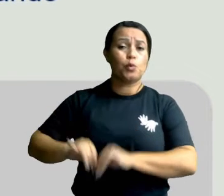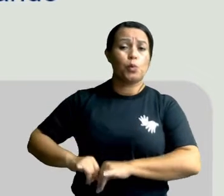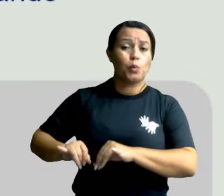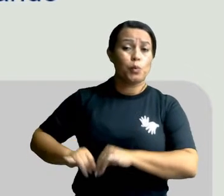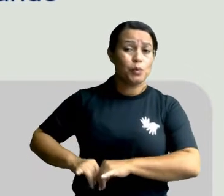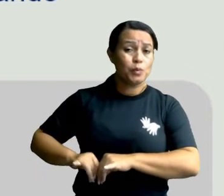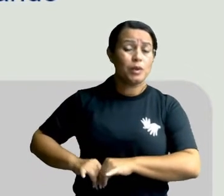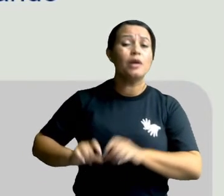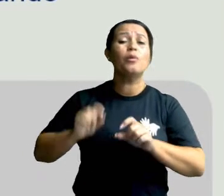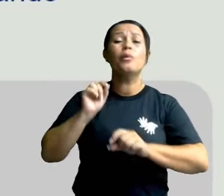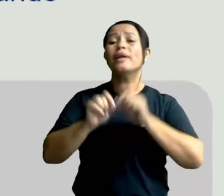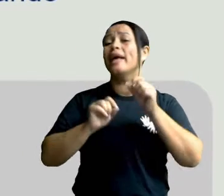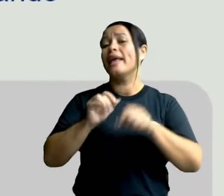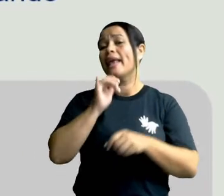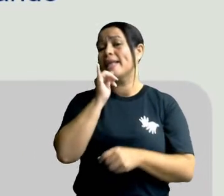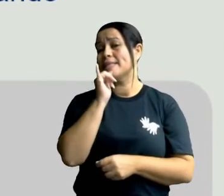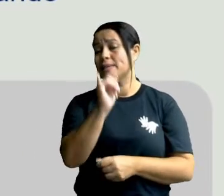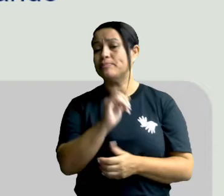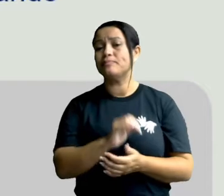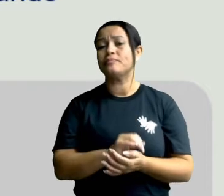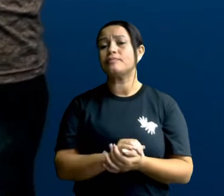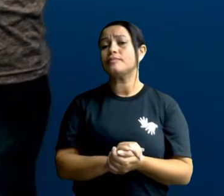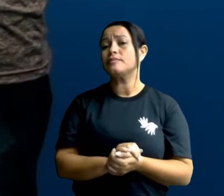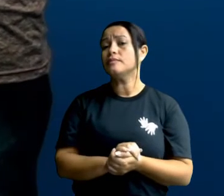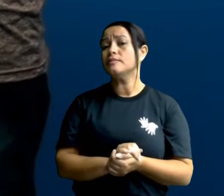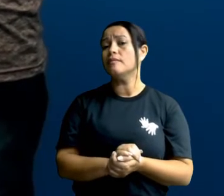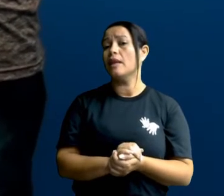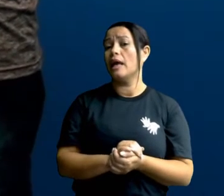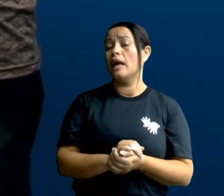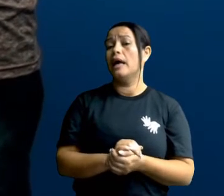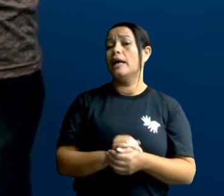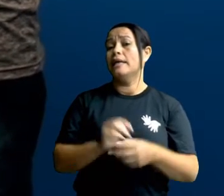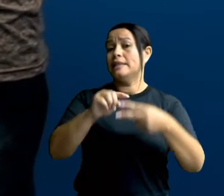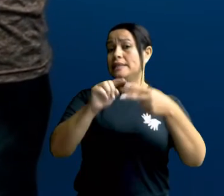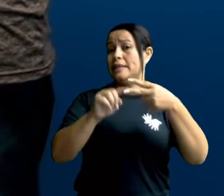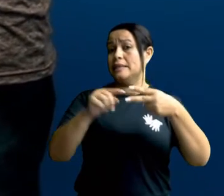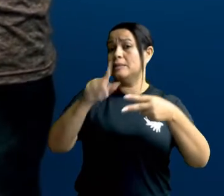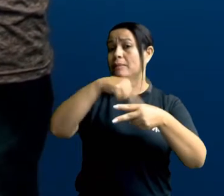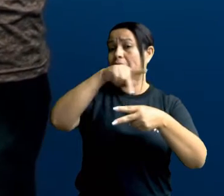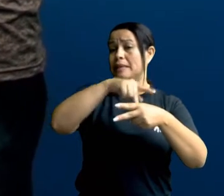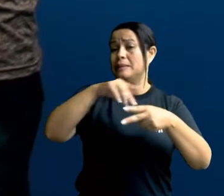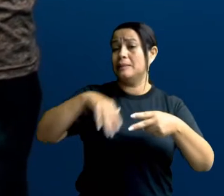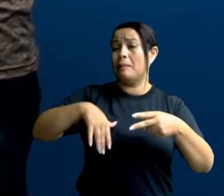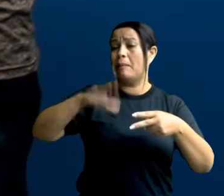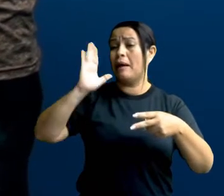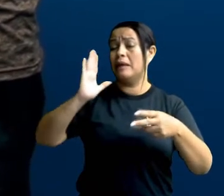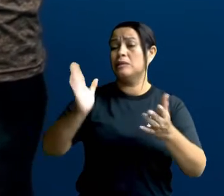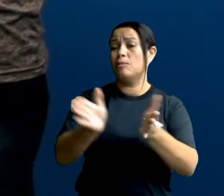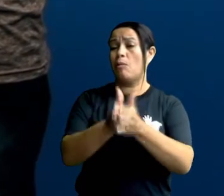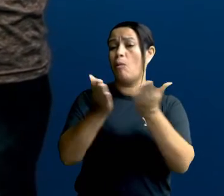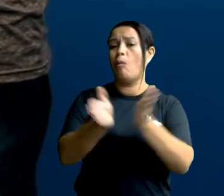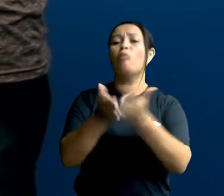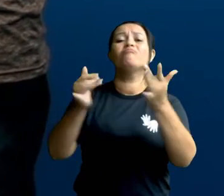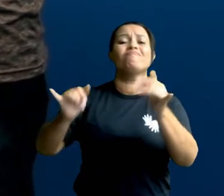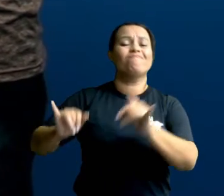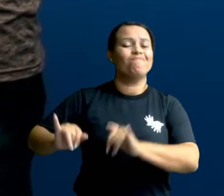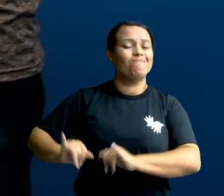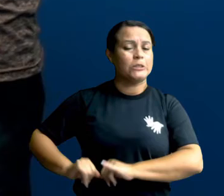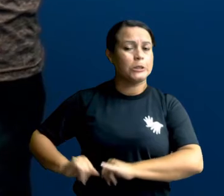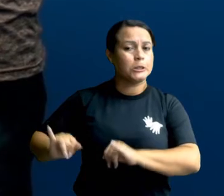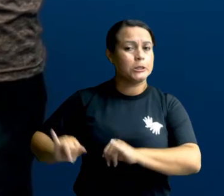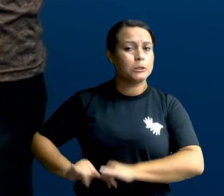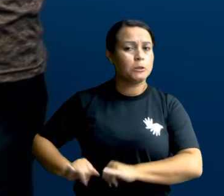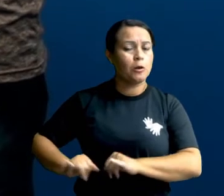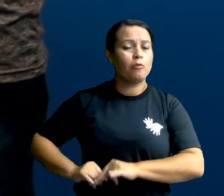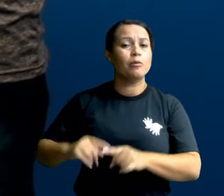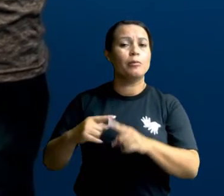Então, o que é que isso quer dizer? Que esses países mais pobres, eles sofrem